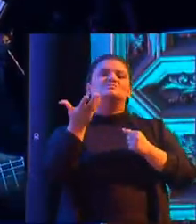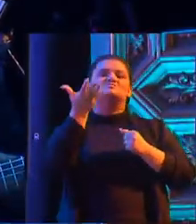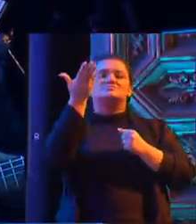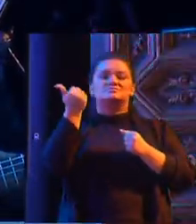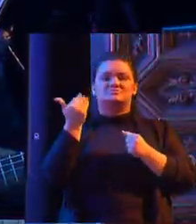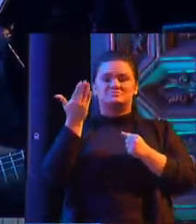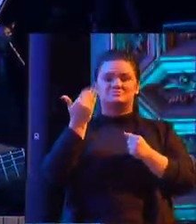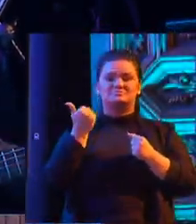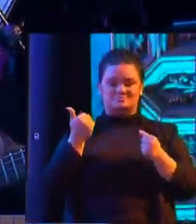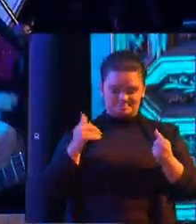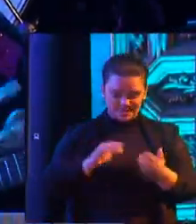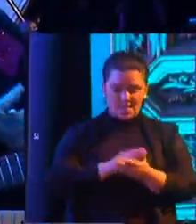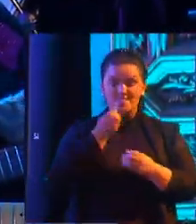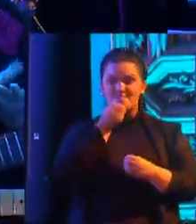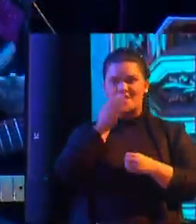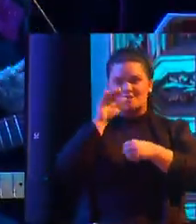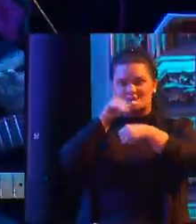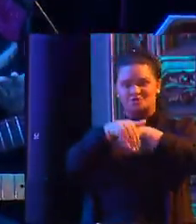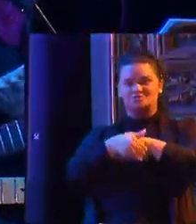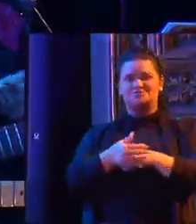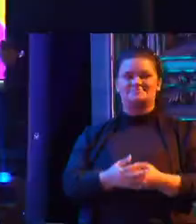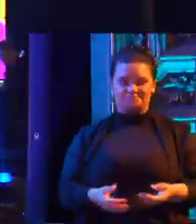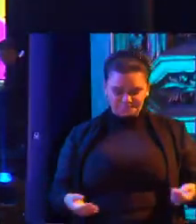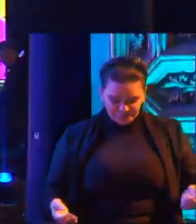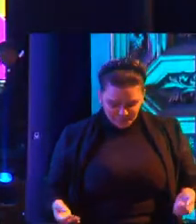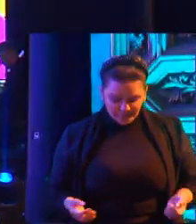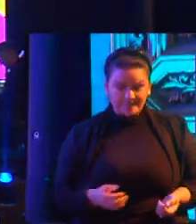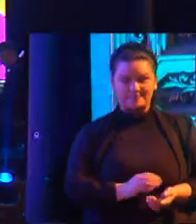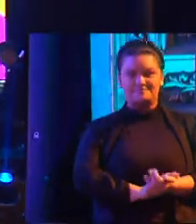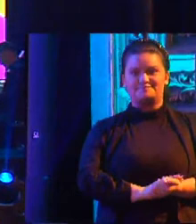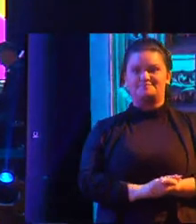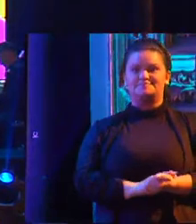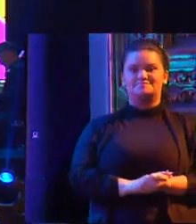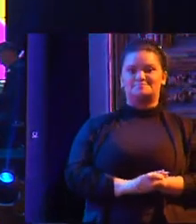Muito obrigado. Boa noite. Muito obrigado.